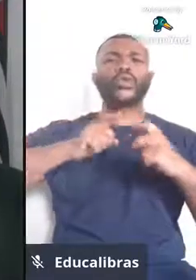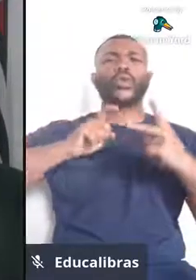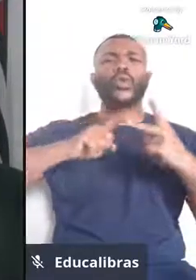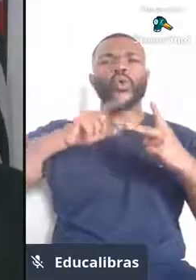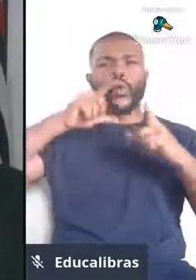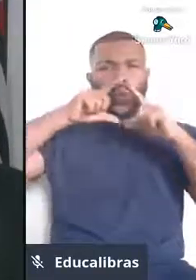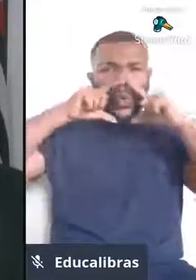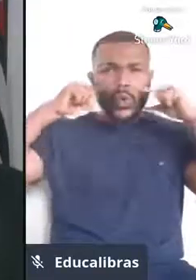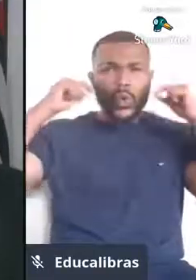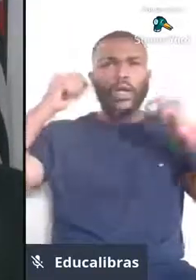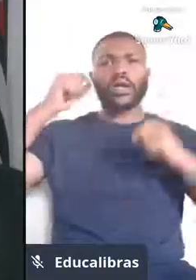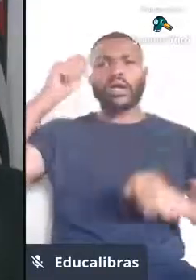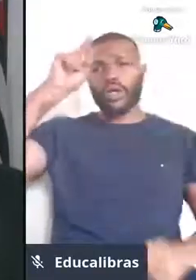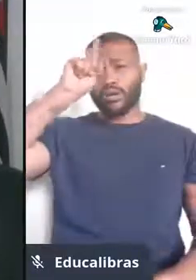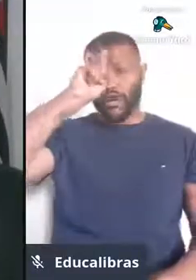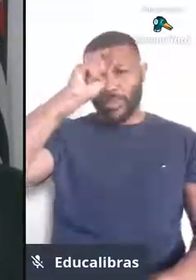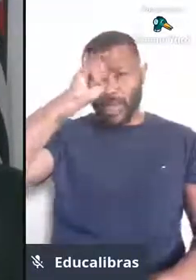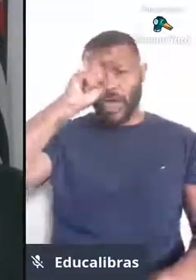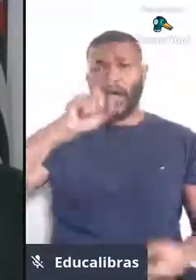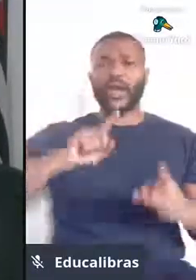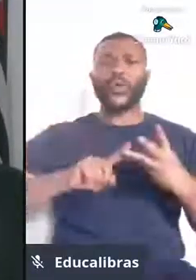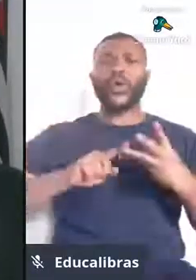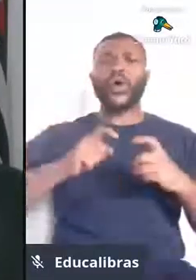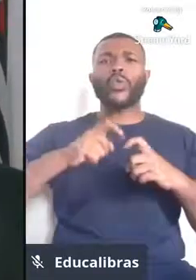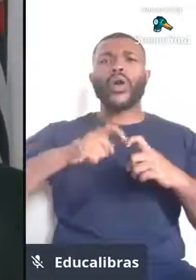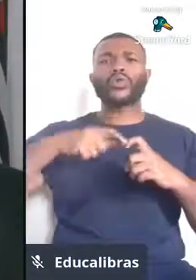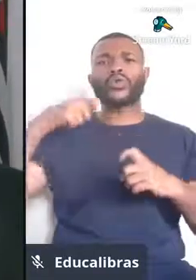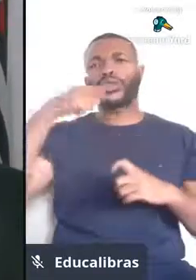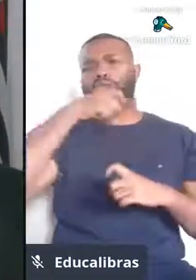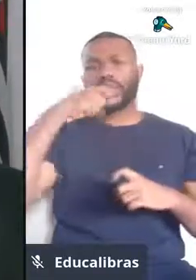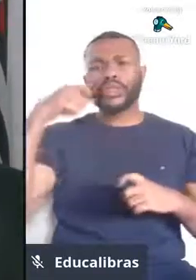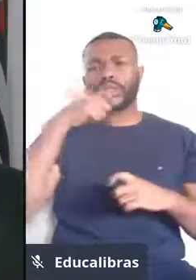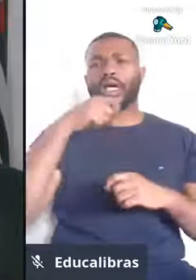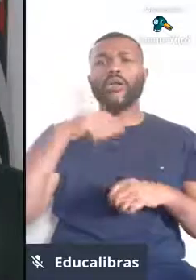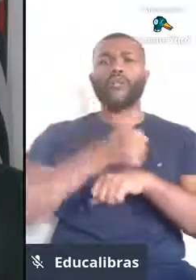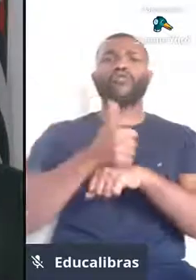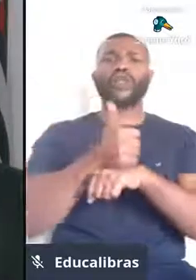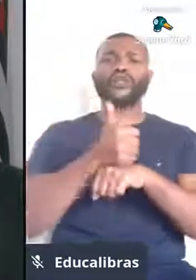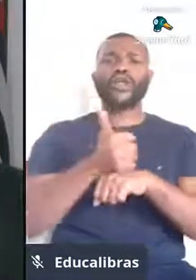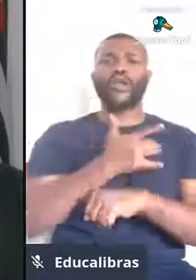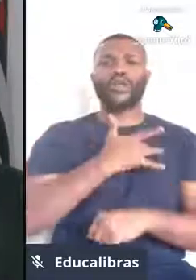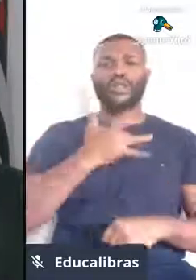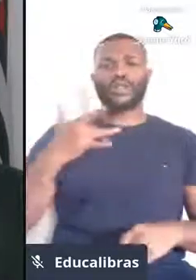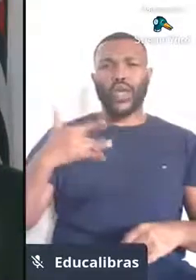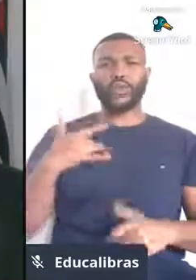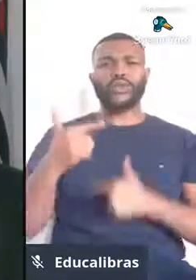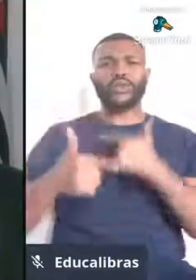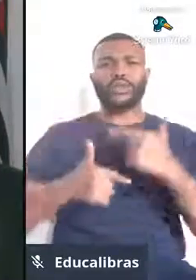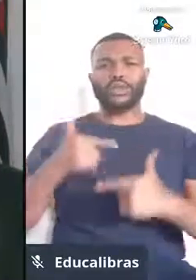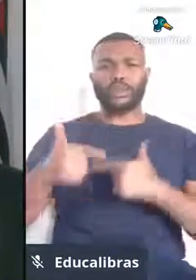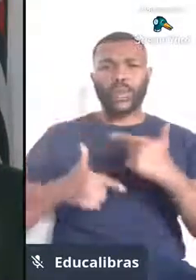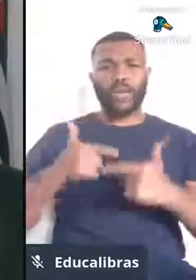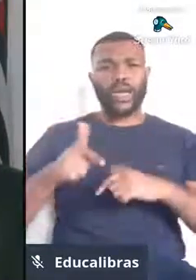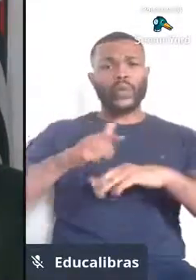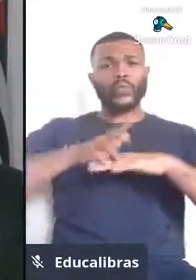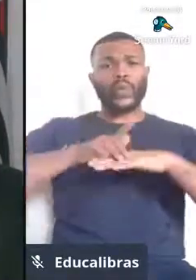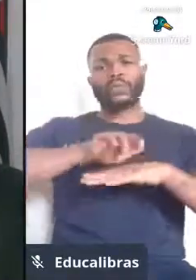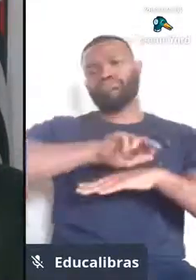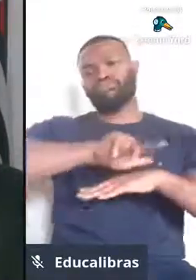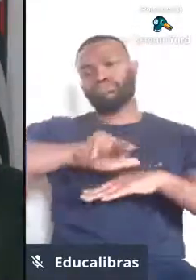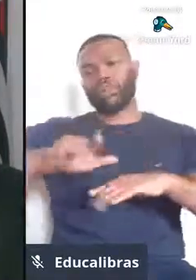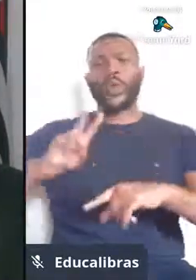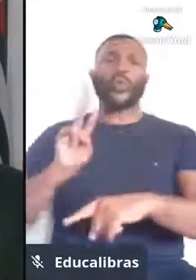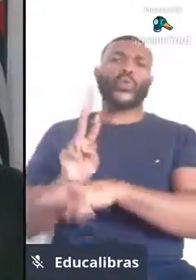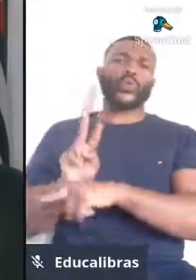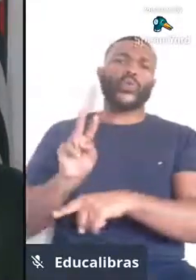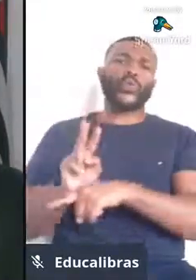para os dentistas, né? Não só os que estão trabalhando no Covid, mas aqueles que estão trabalhando em todas as outras doenças. Mas a gente tem também